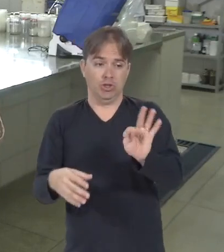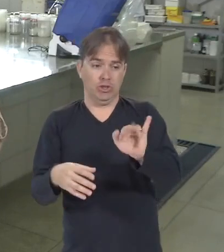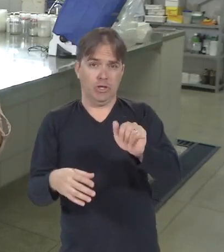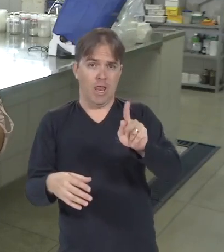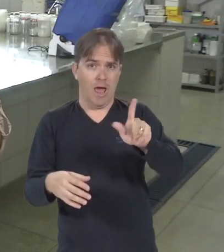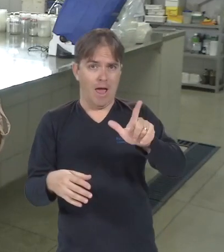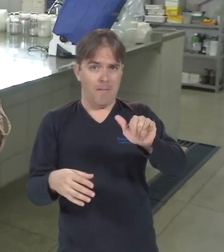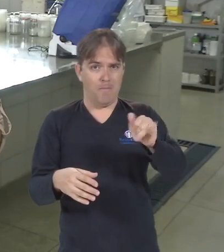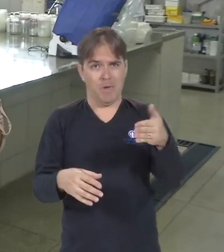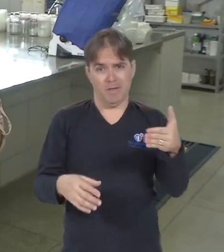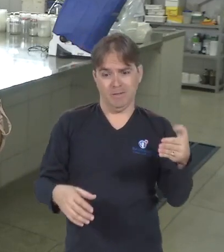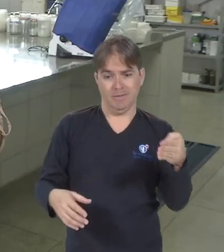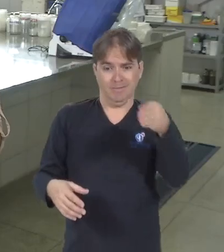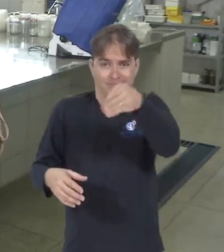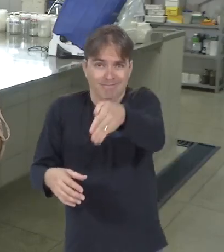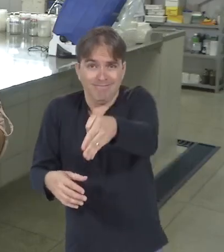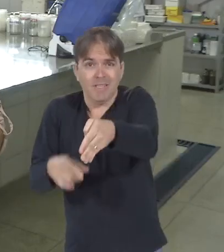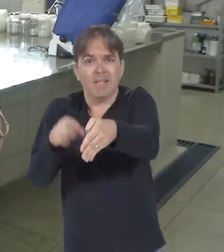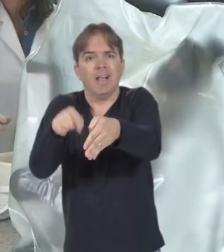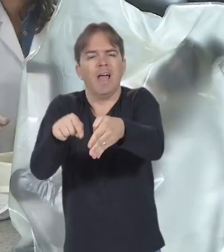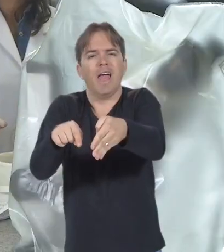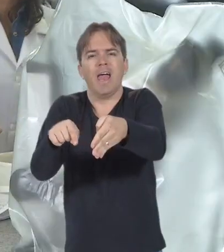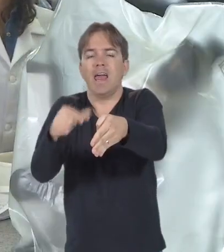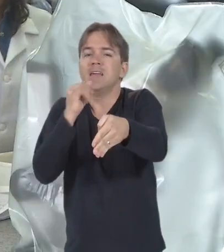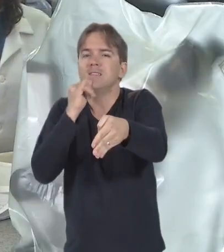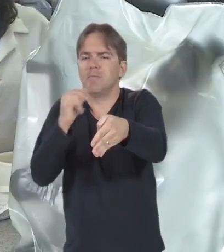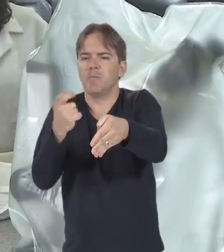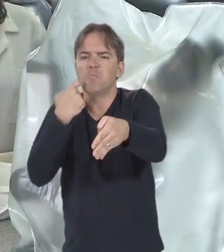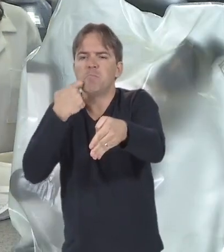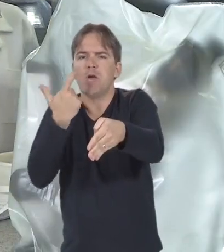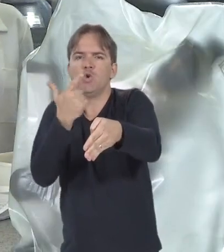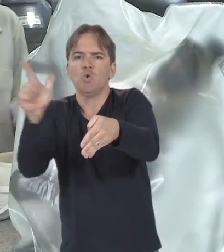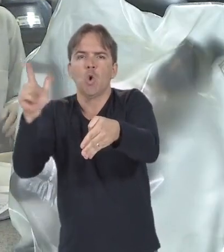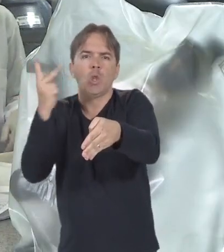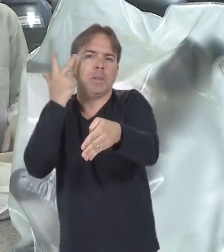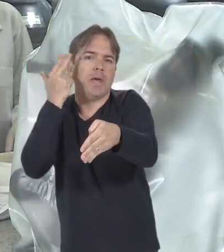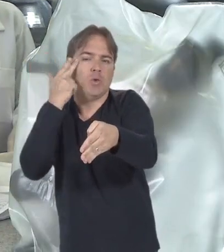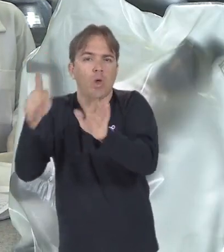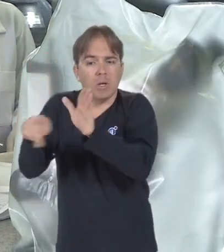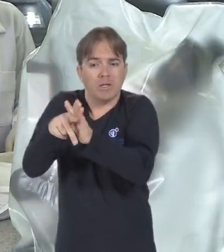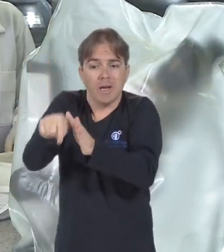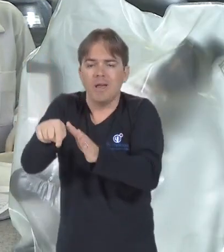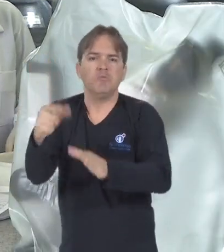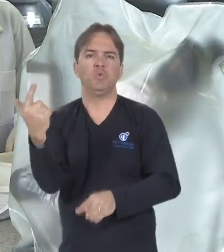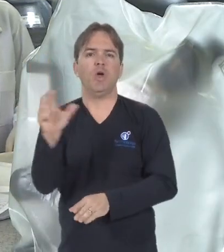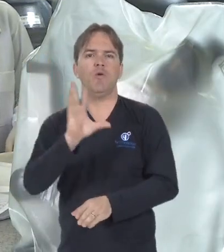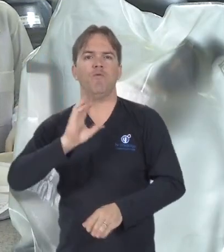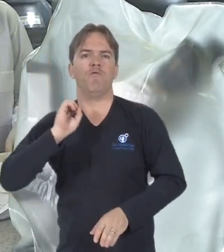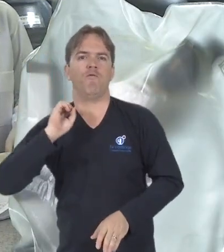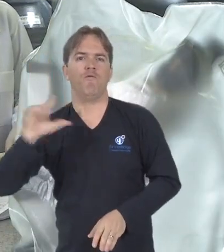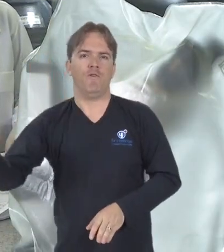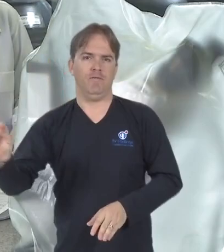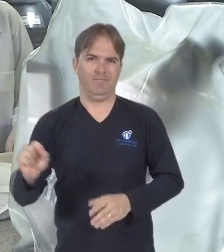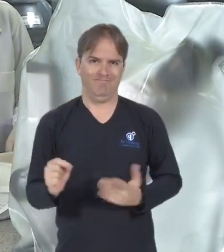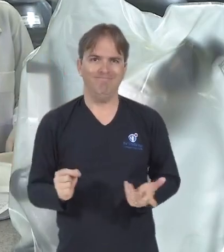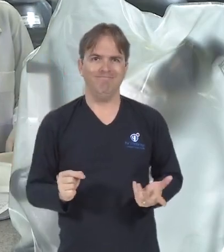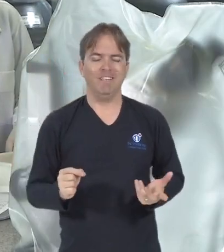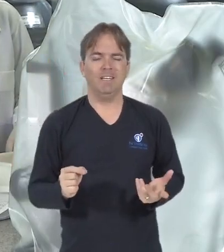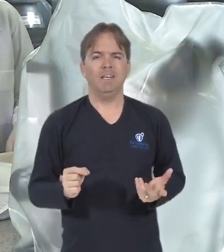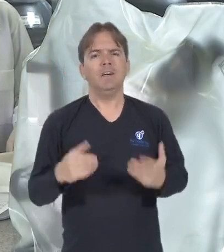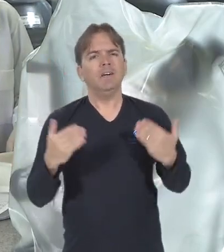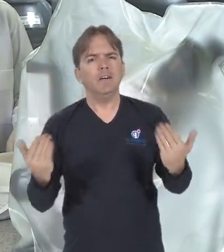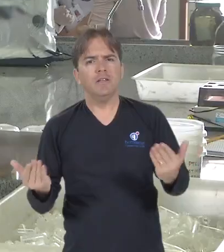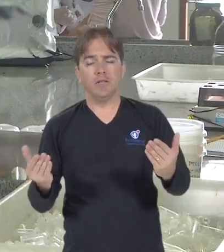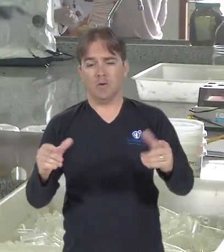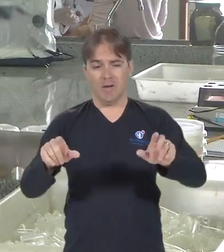tilápia, muito provavelmente as espécies nativas que poderiam estar ocupando aquele ambiente, elas não estão. E essas diferenças entre